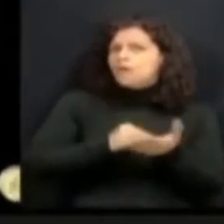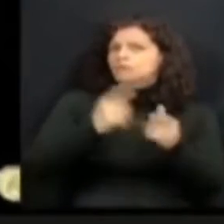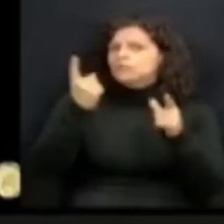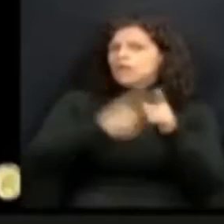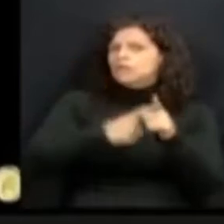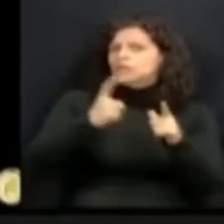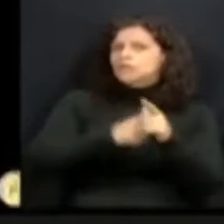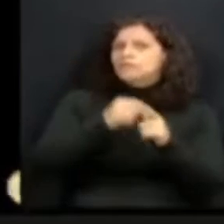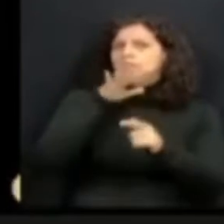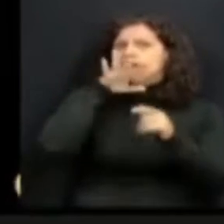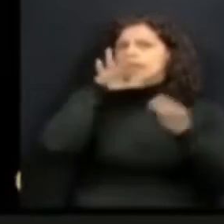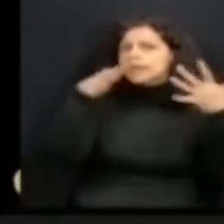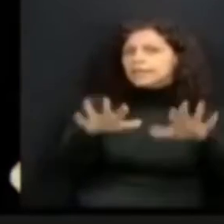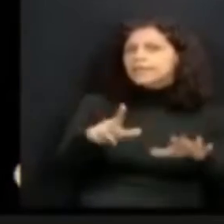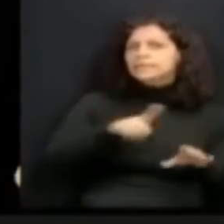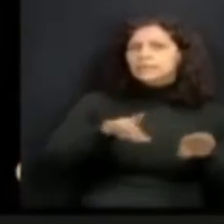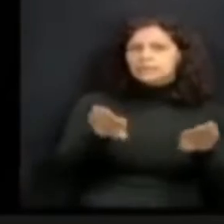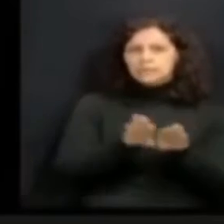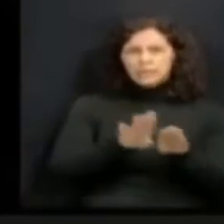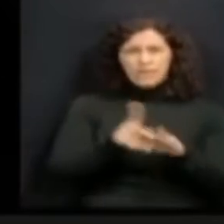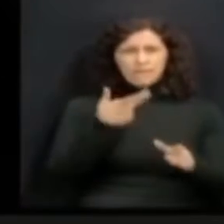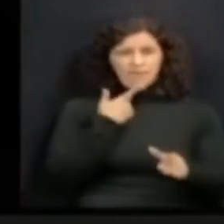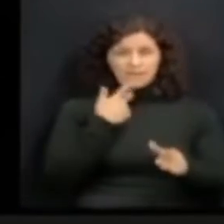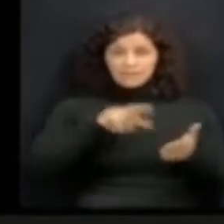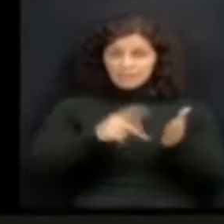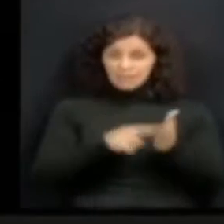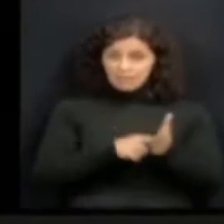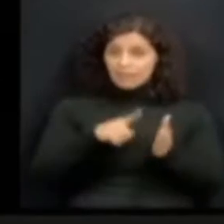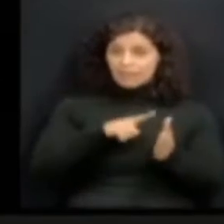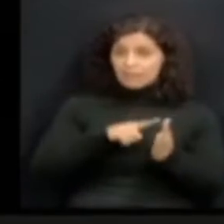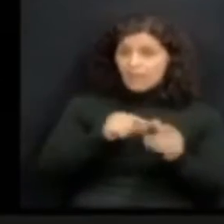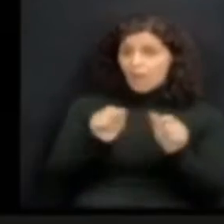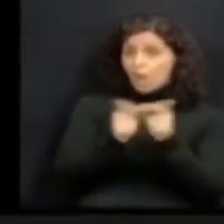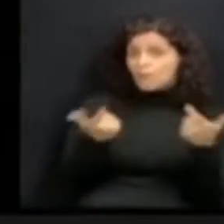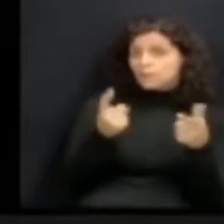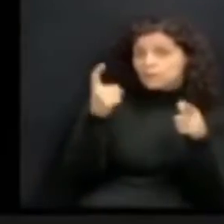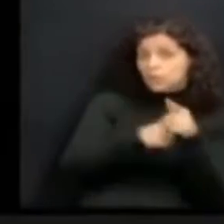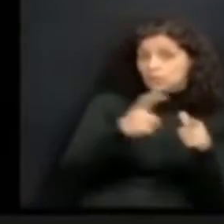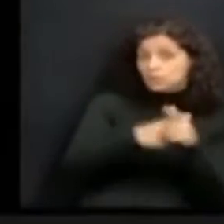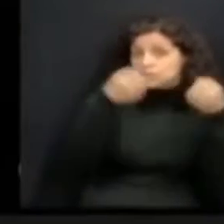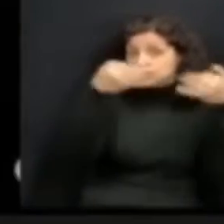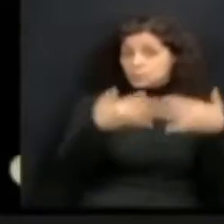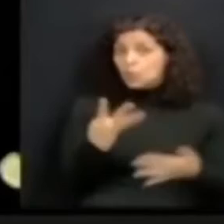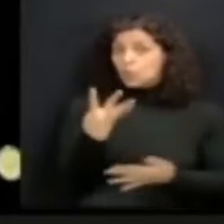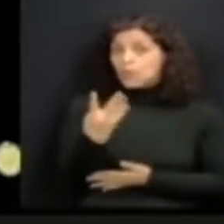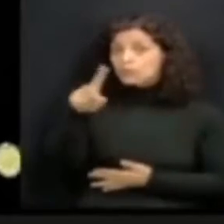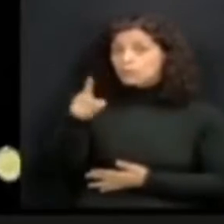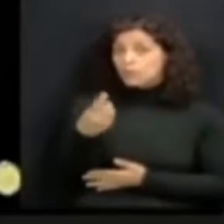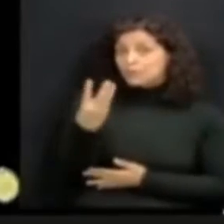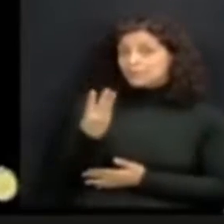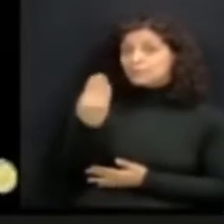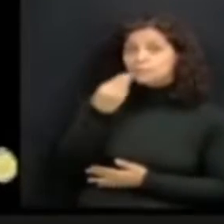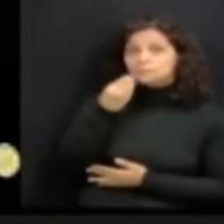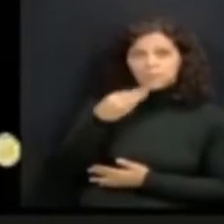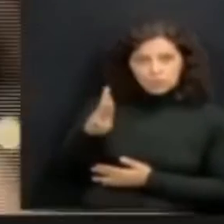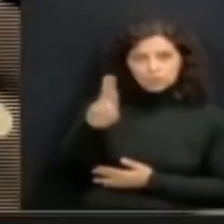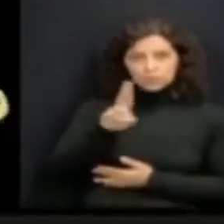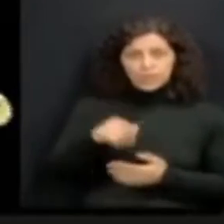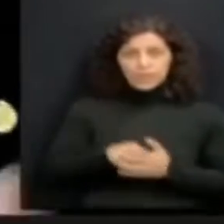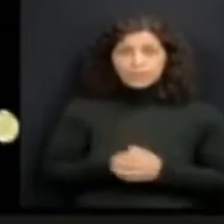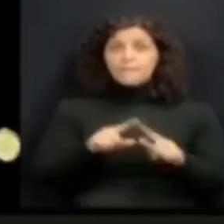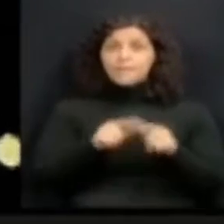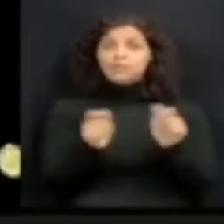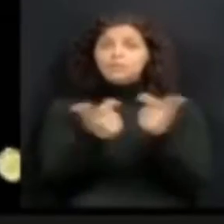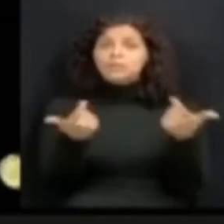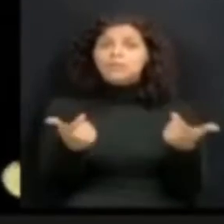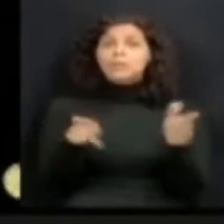crise fiscal é o aumento do déficit, nos casos colocado pelo governo de 4,3 bilhões, e um